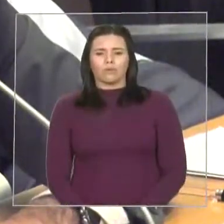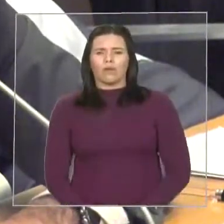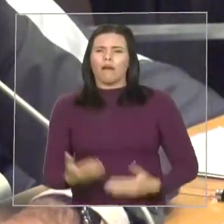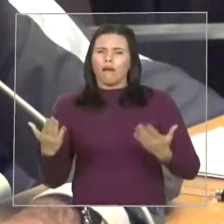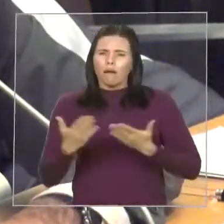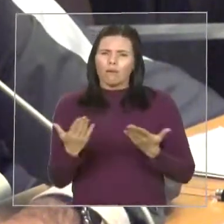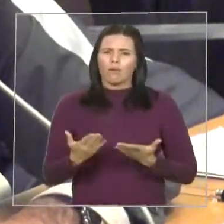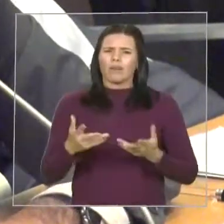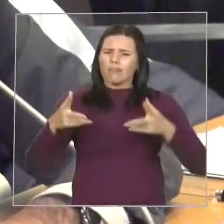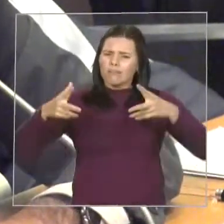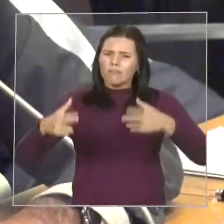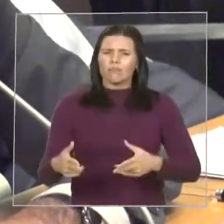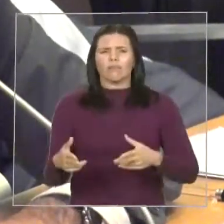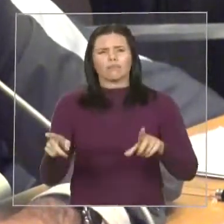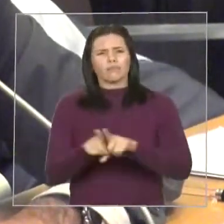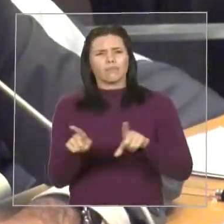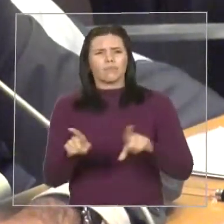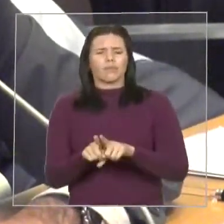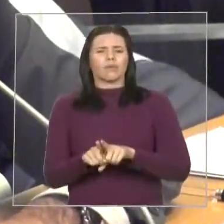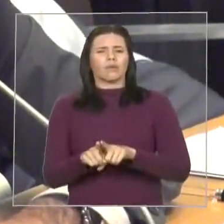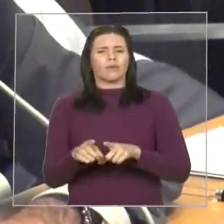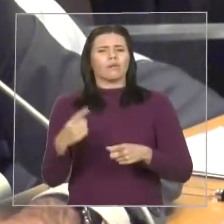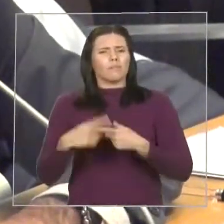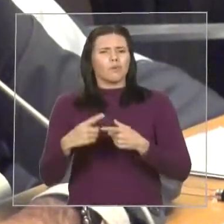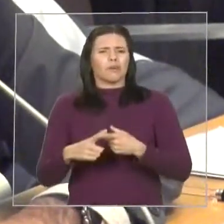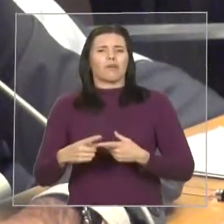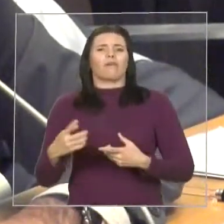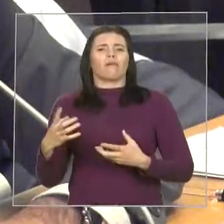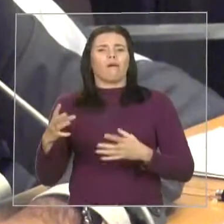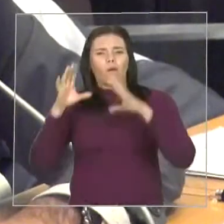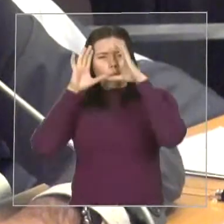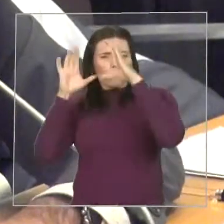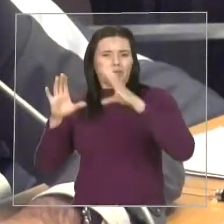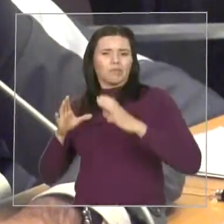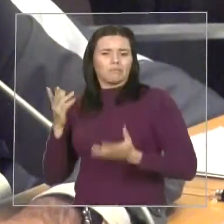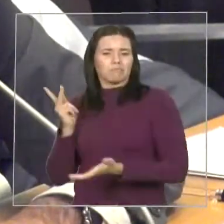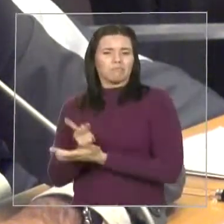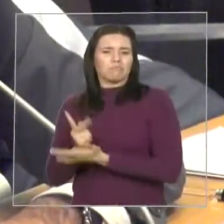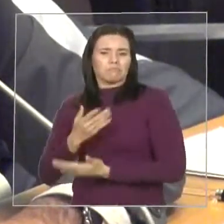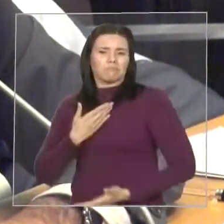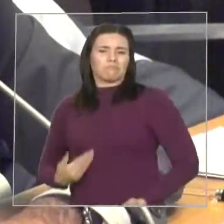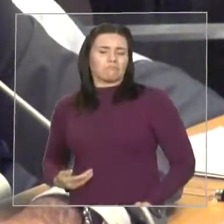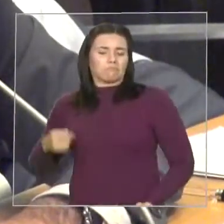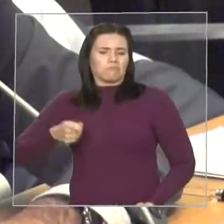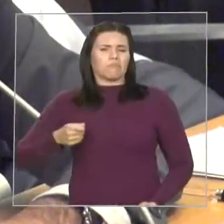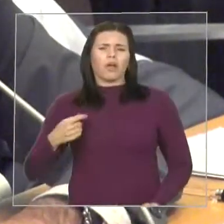será se vale a pena continuar aqui esta casa como a casa do povo,